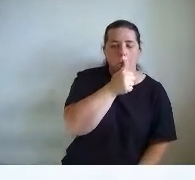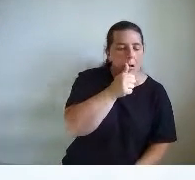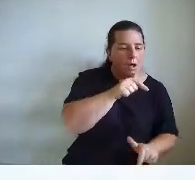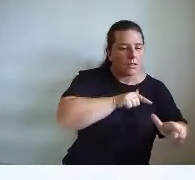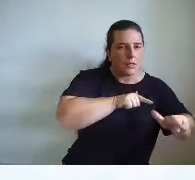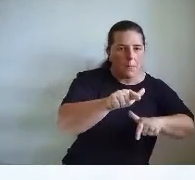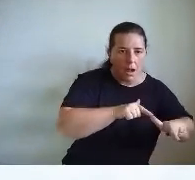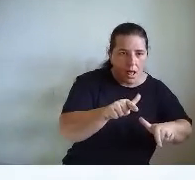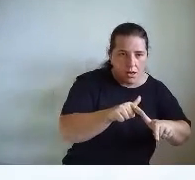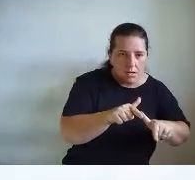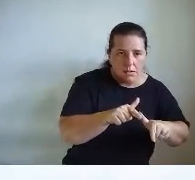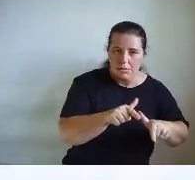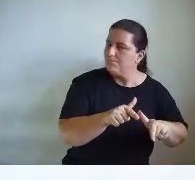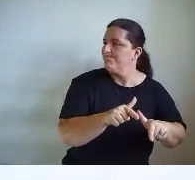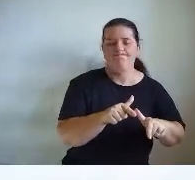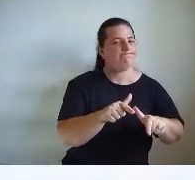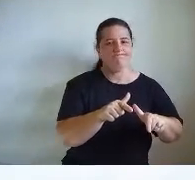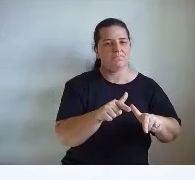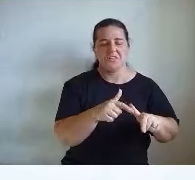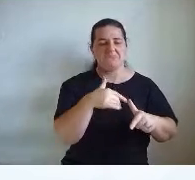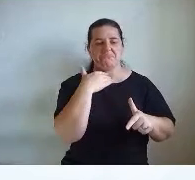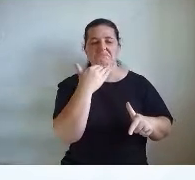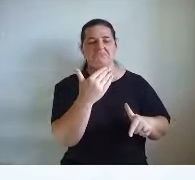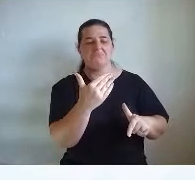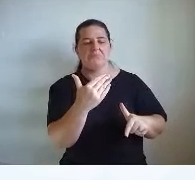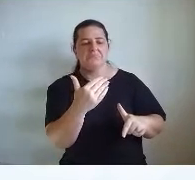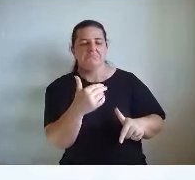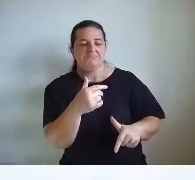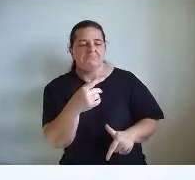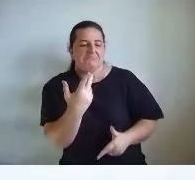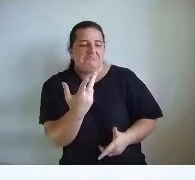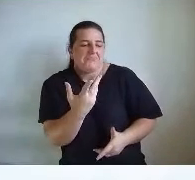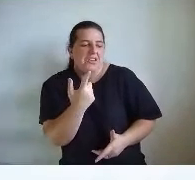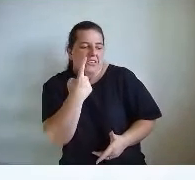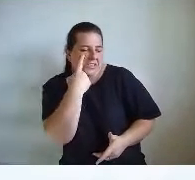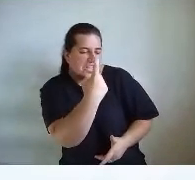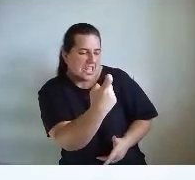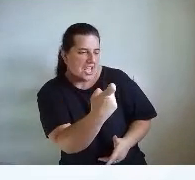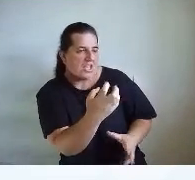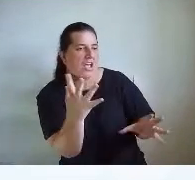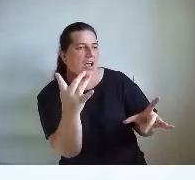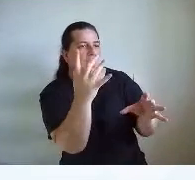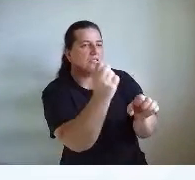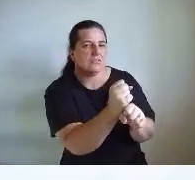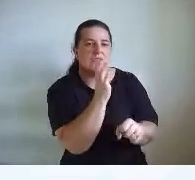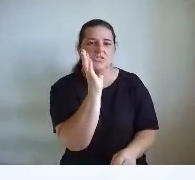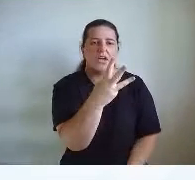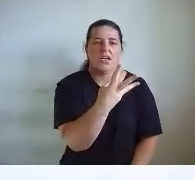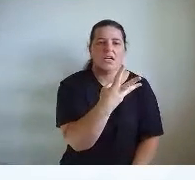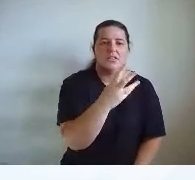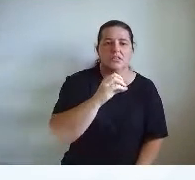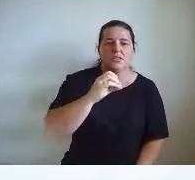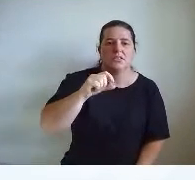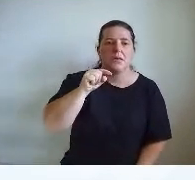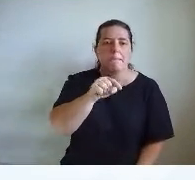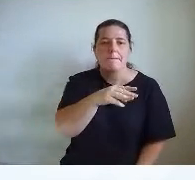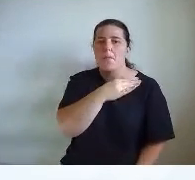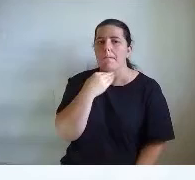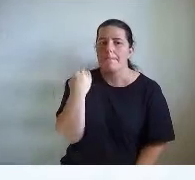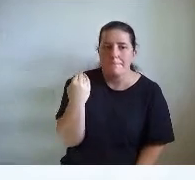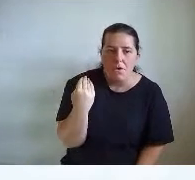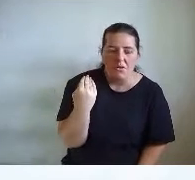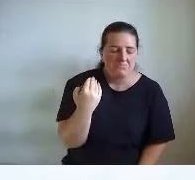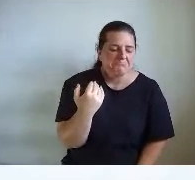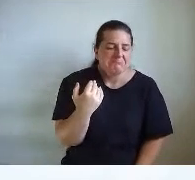forem, não interessa o número, né? A gente já está quase chegando aí a 300 mil mortes, não importa